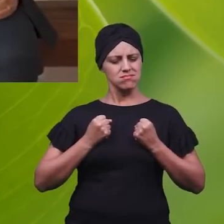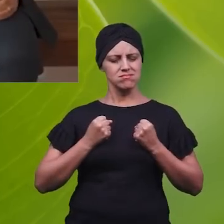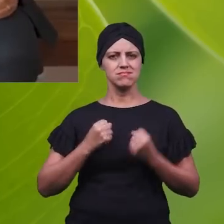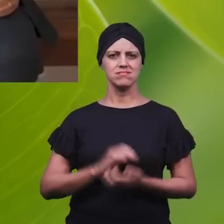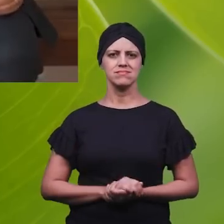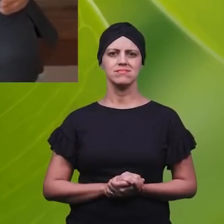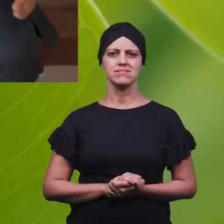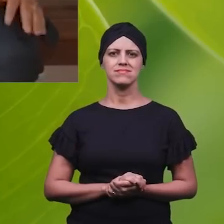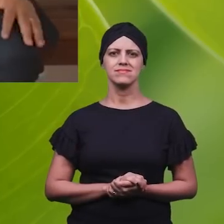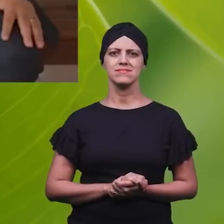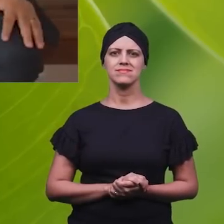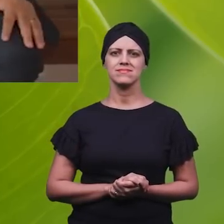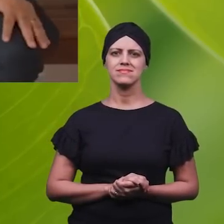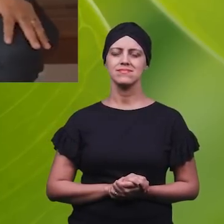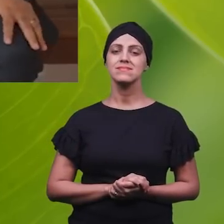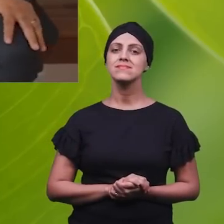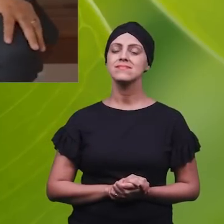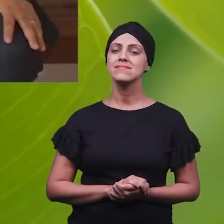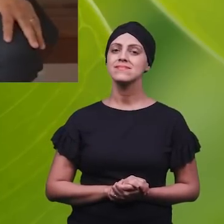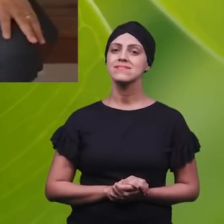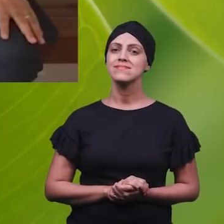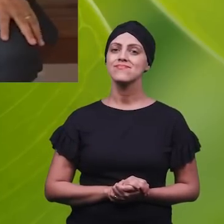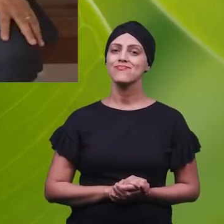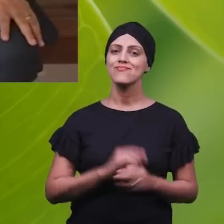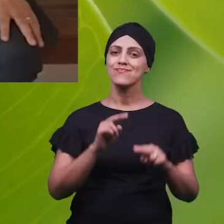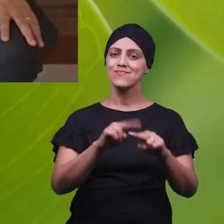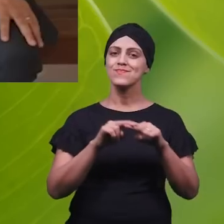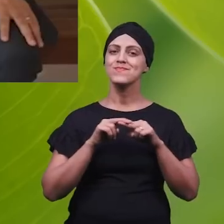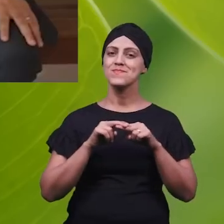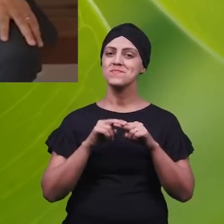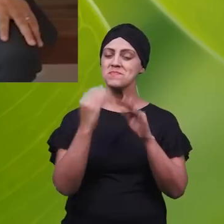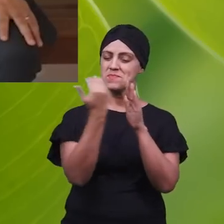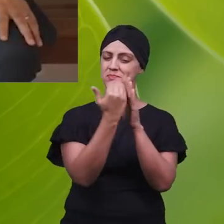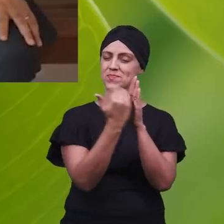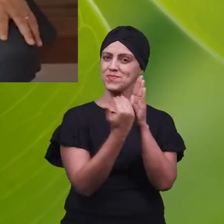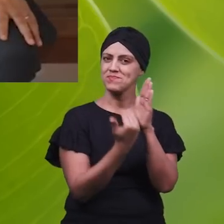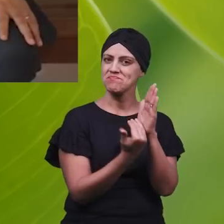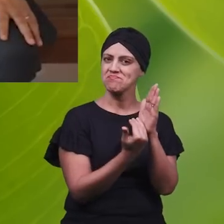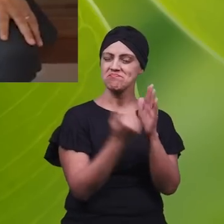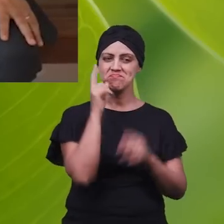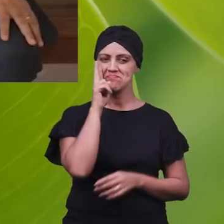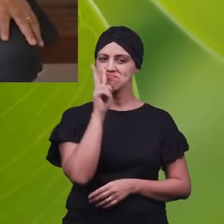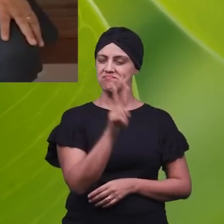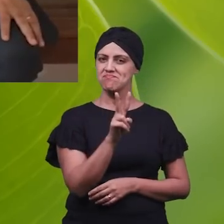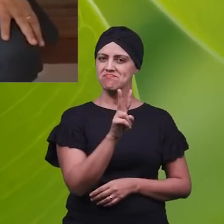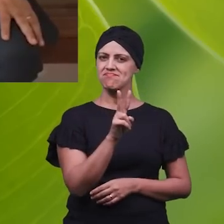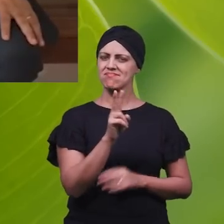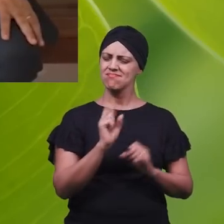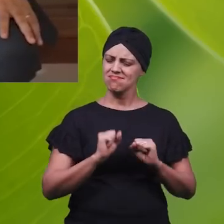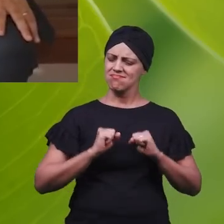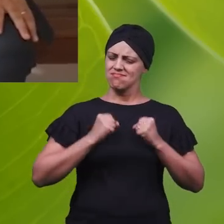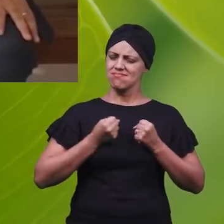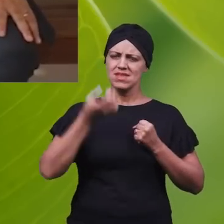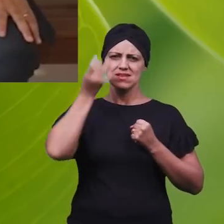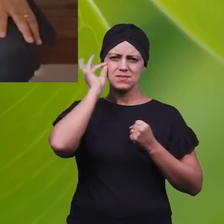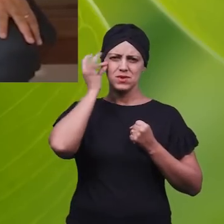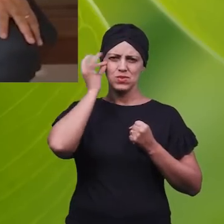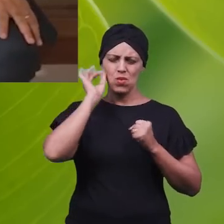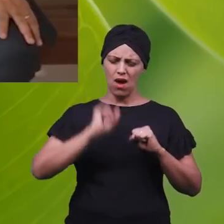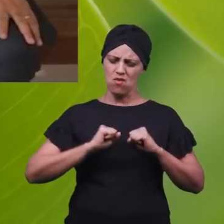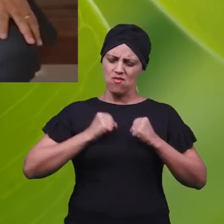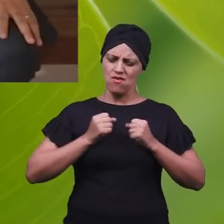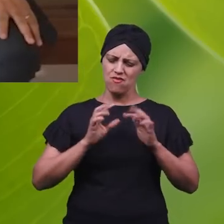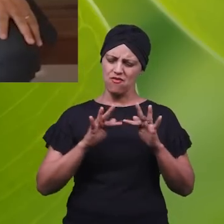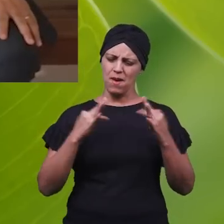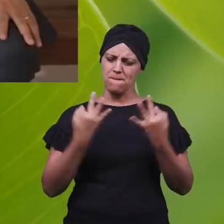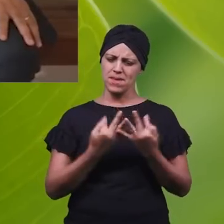nossas vidas. Amém, irmãos. Através do programa, né, além da edificação da nossa